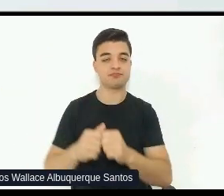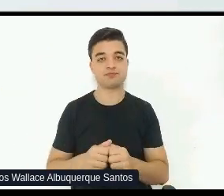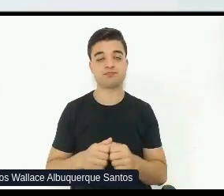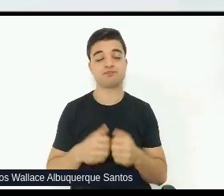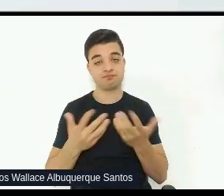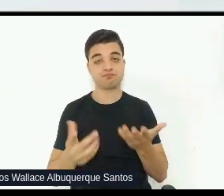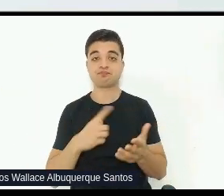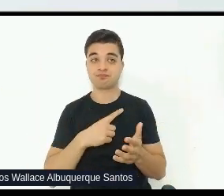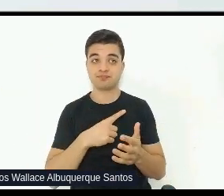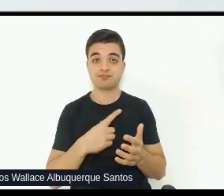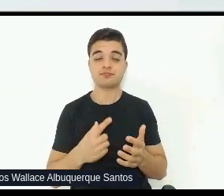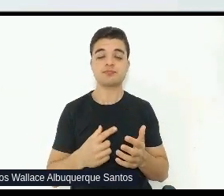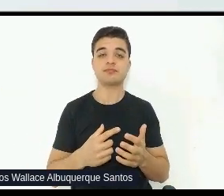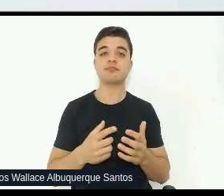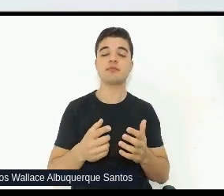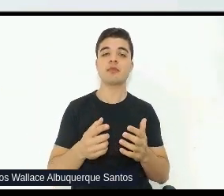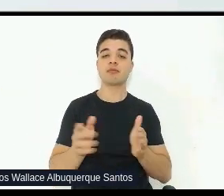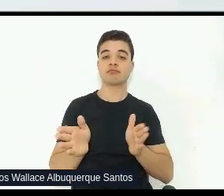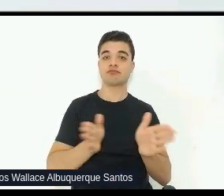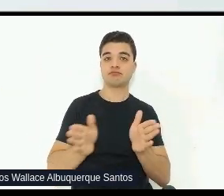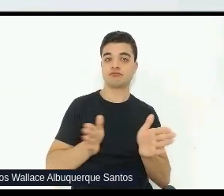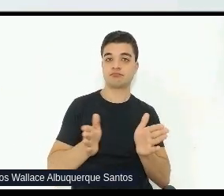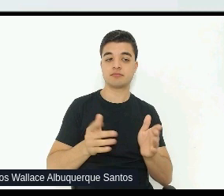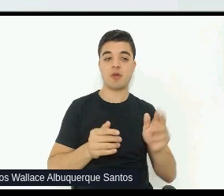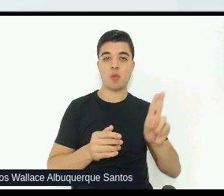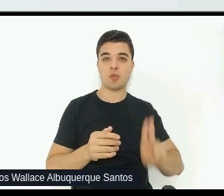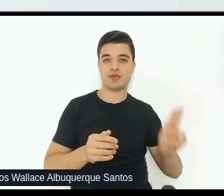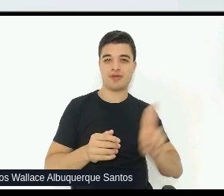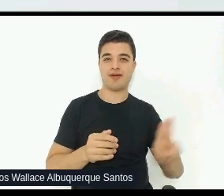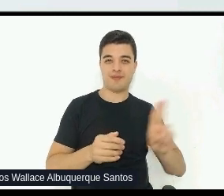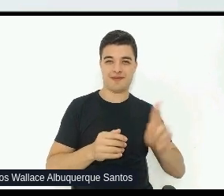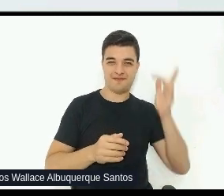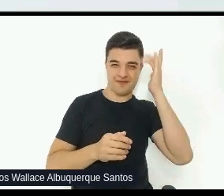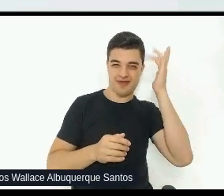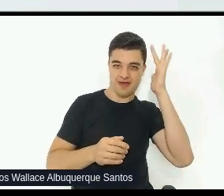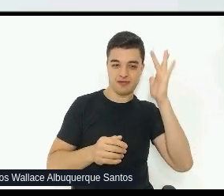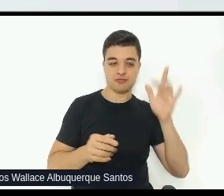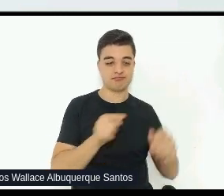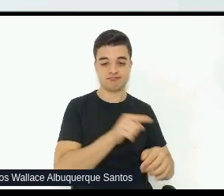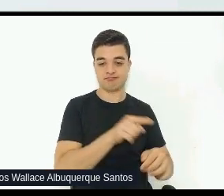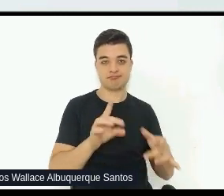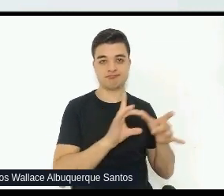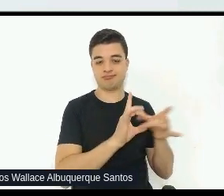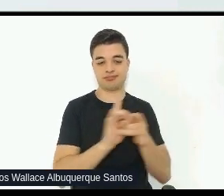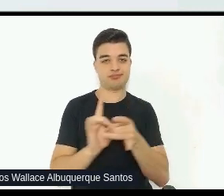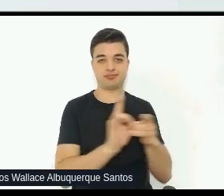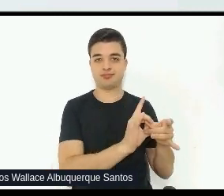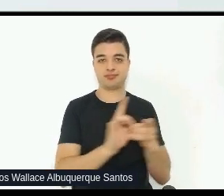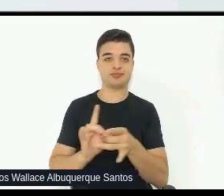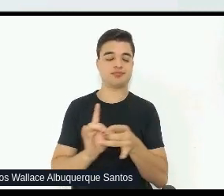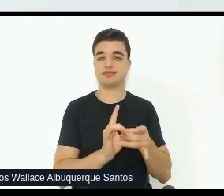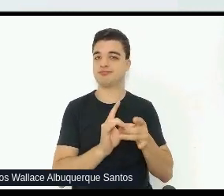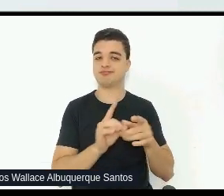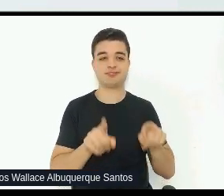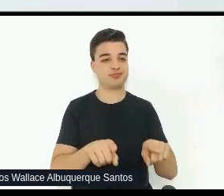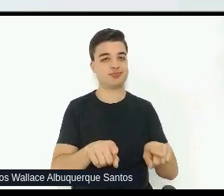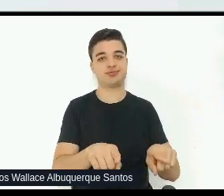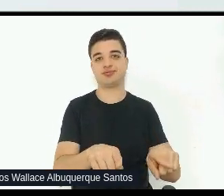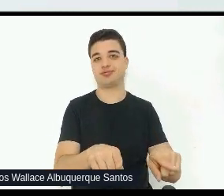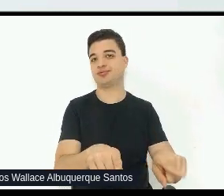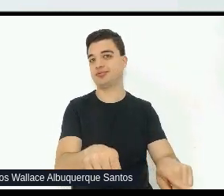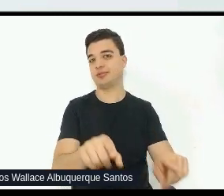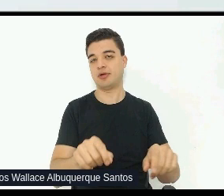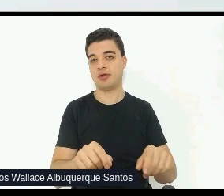acessibilidade e usabilidade, como já disseram aqui, elas caminham muito juntas, né? A possibilidade de usar e a melhoria de usar, né?